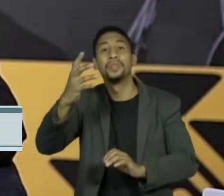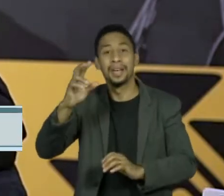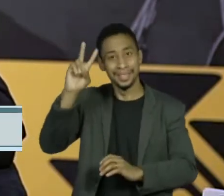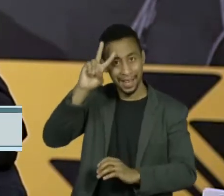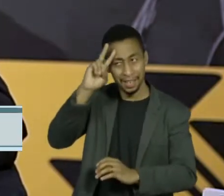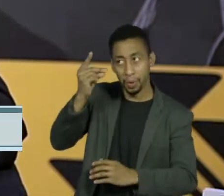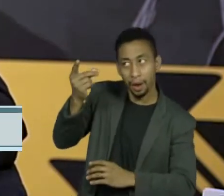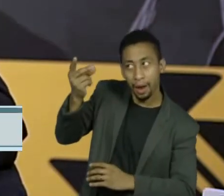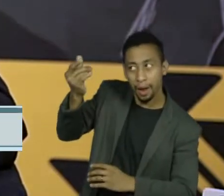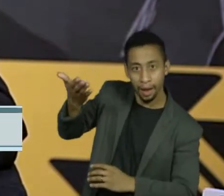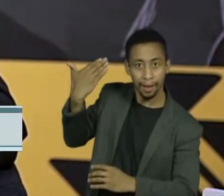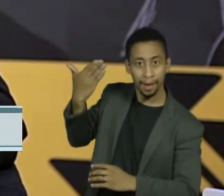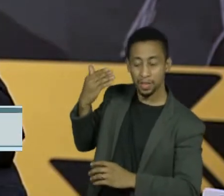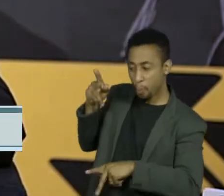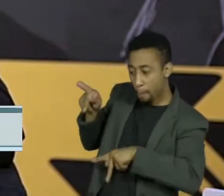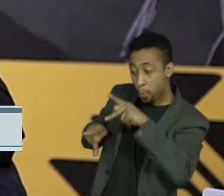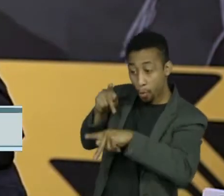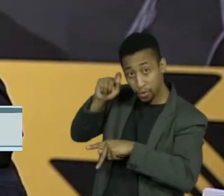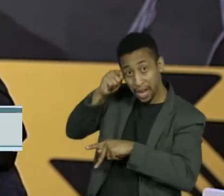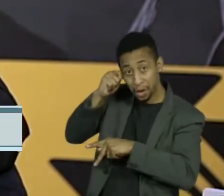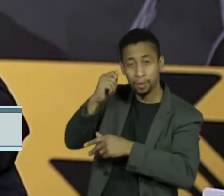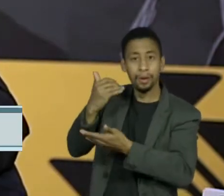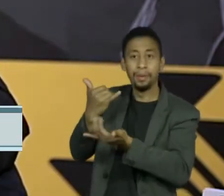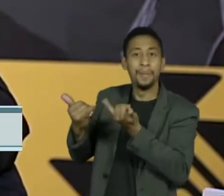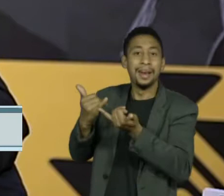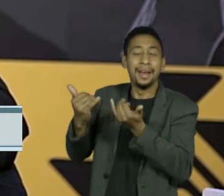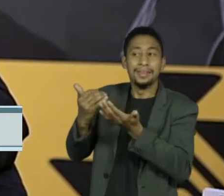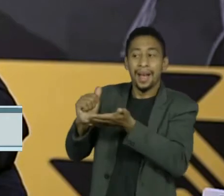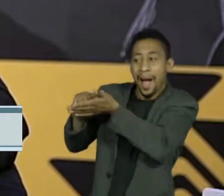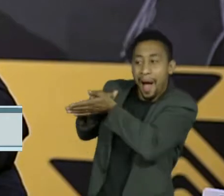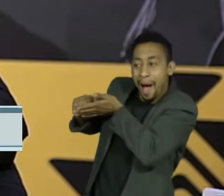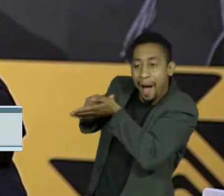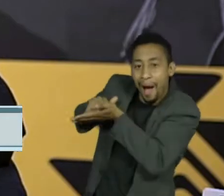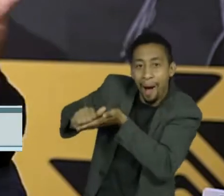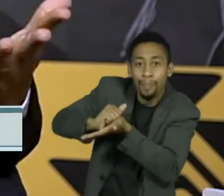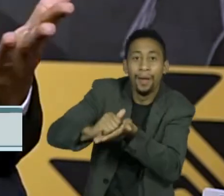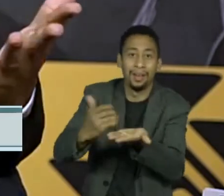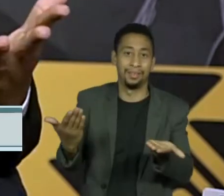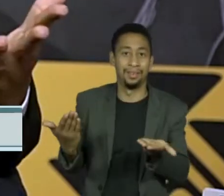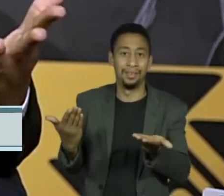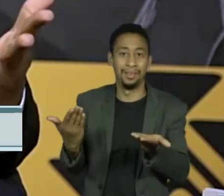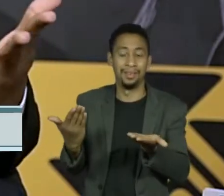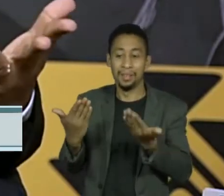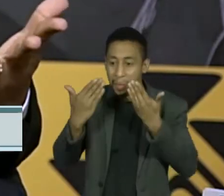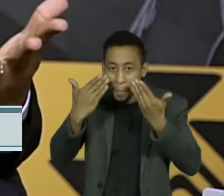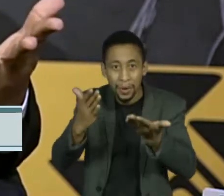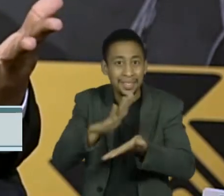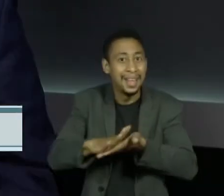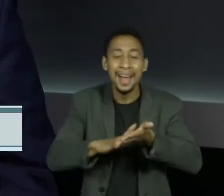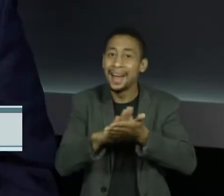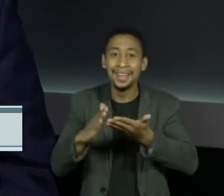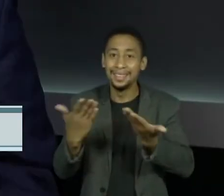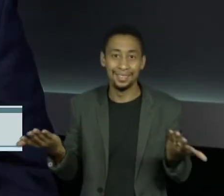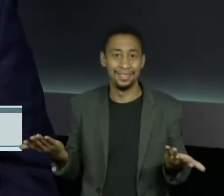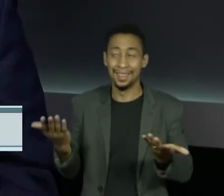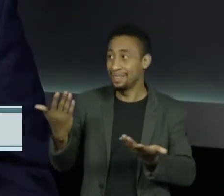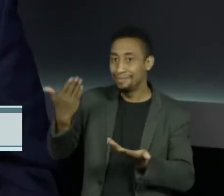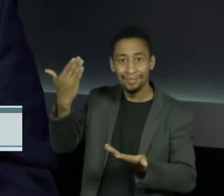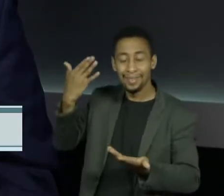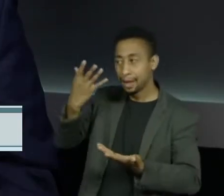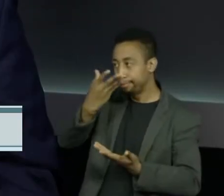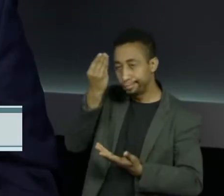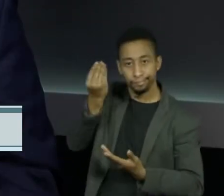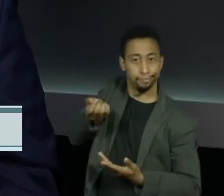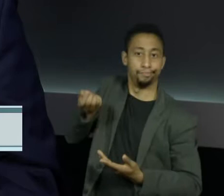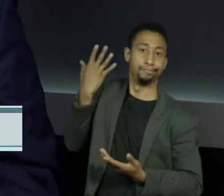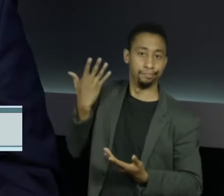história da trajetória de um povo. É assassinar todos os dias os seus heróis, né, conhecidos e visibilizados, e esses heróis do